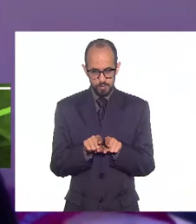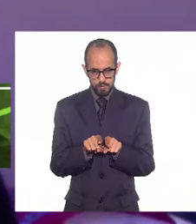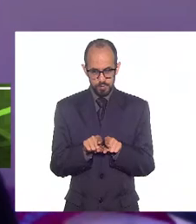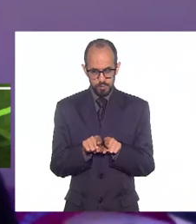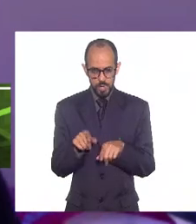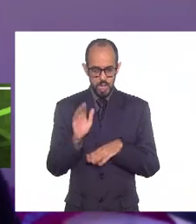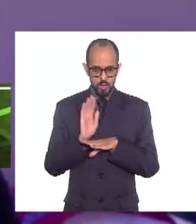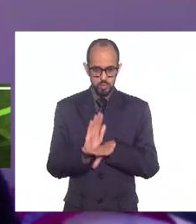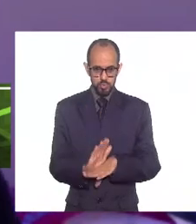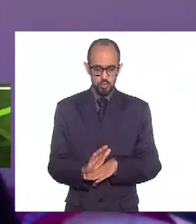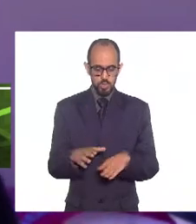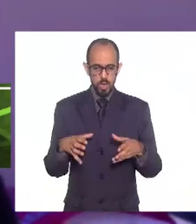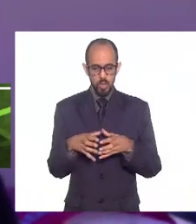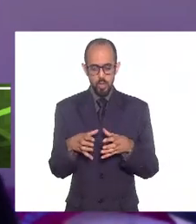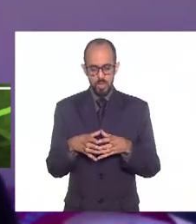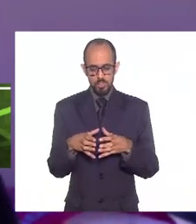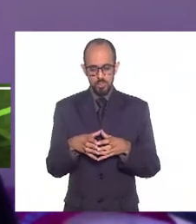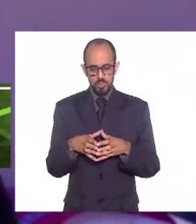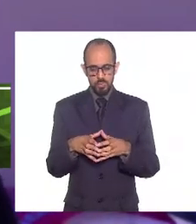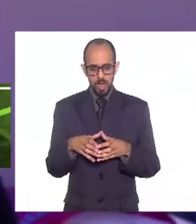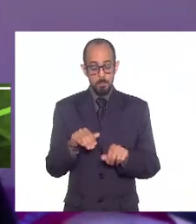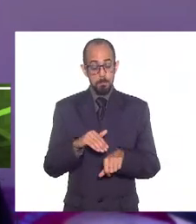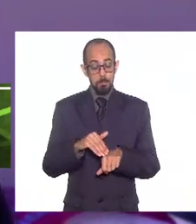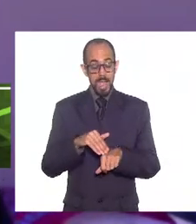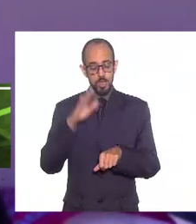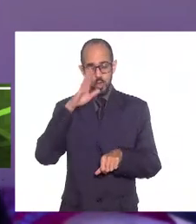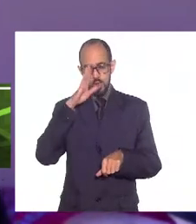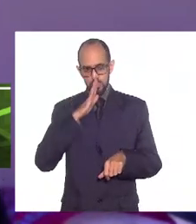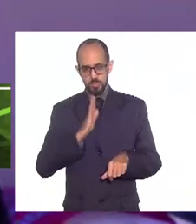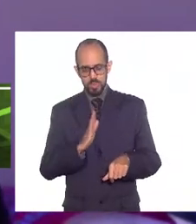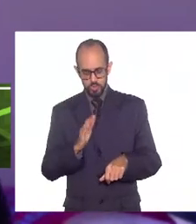contribuição coletiva maior do país, né?